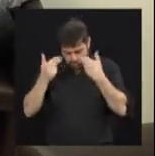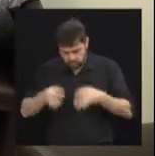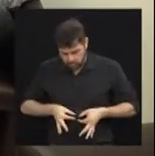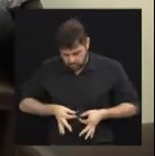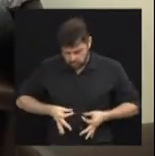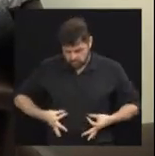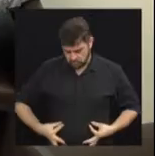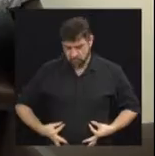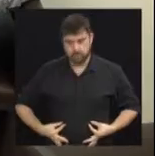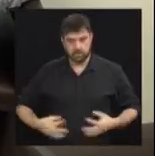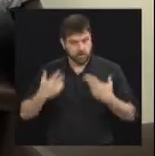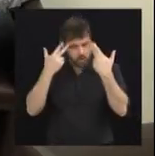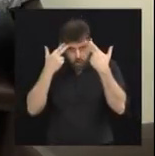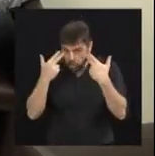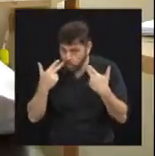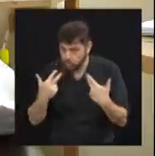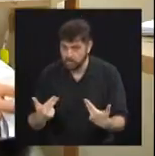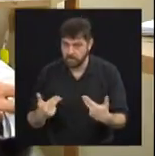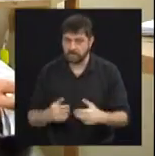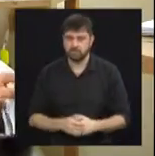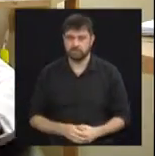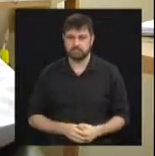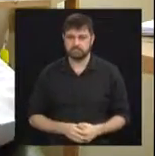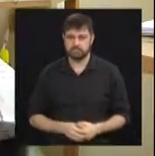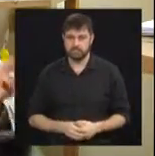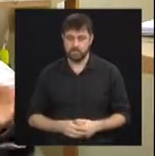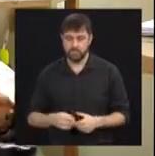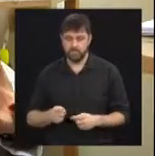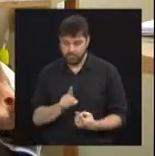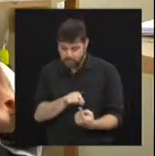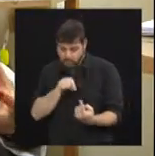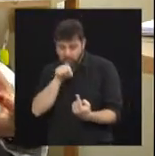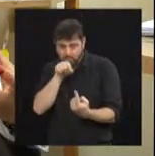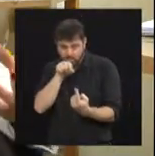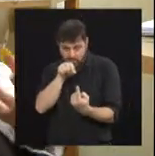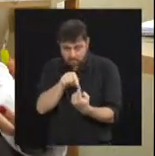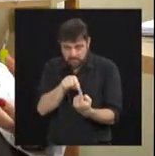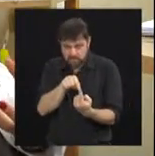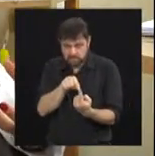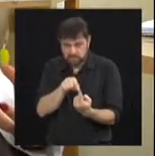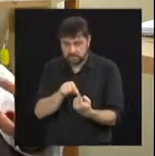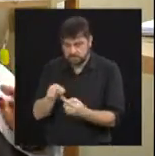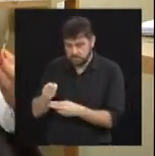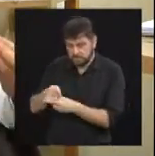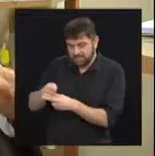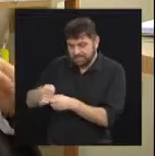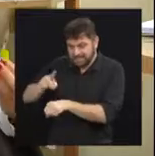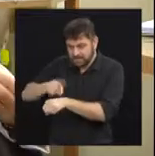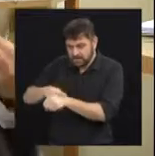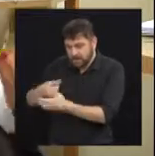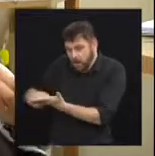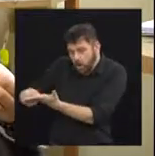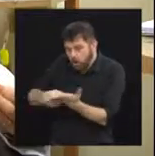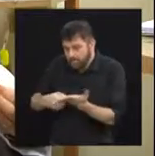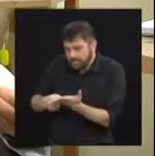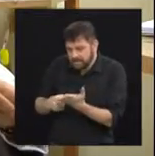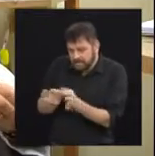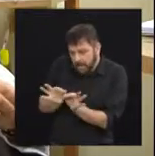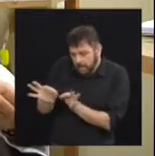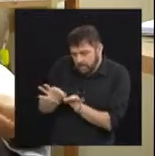trompas com características normais e o objetivo desse tipo de tratamento do coito programado é corrigir, ajustar